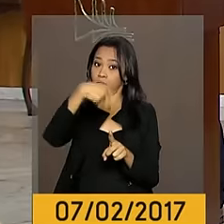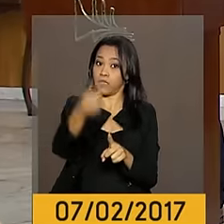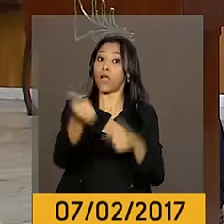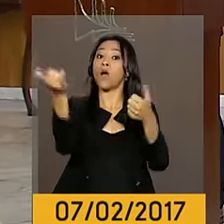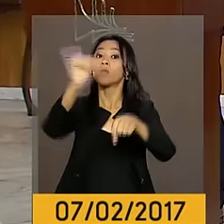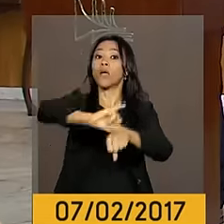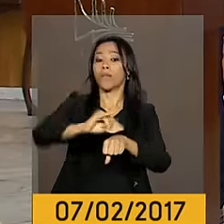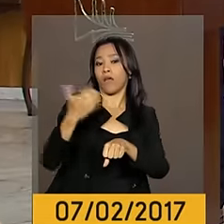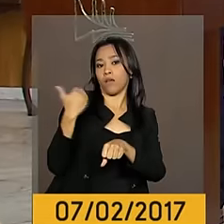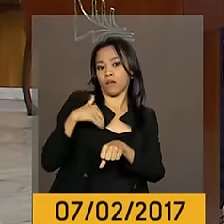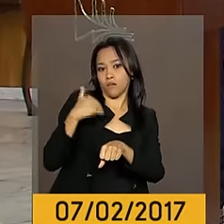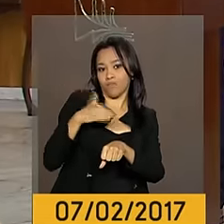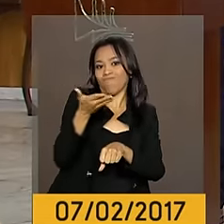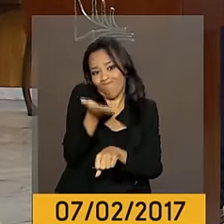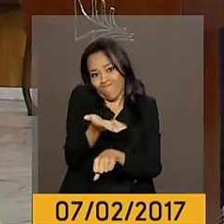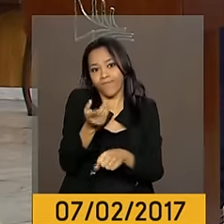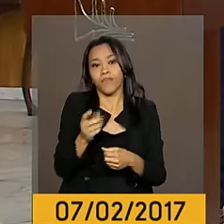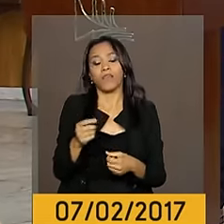A